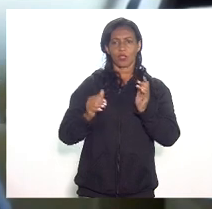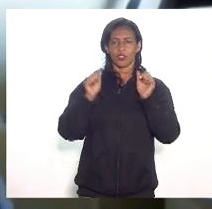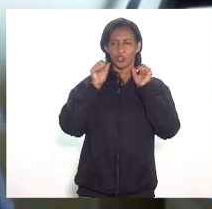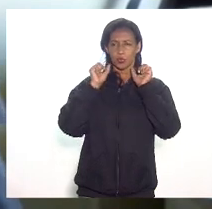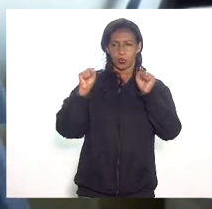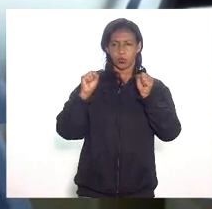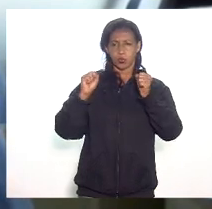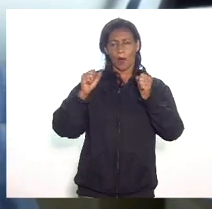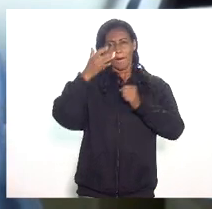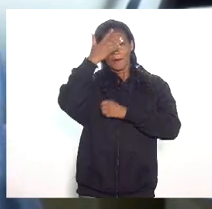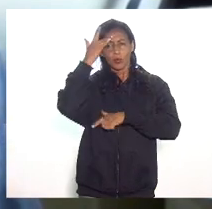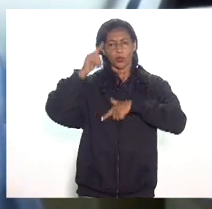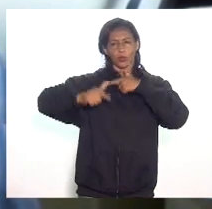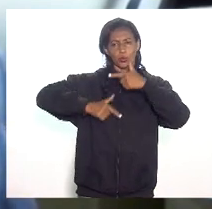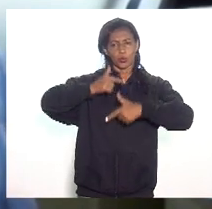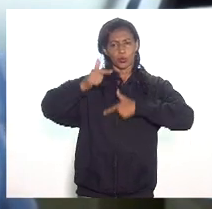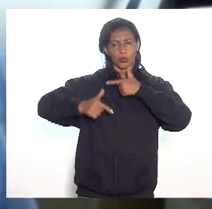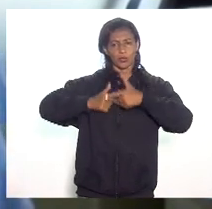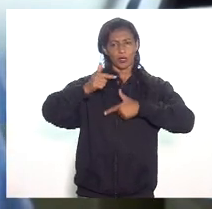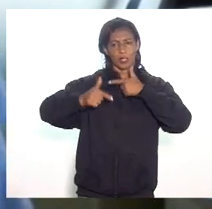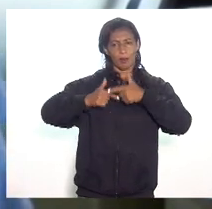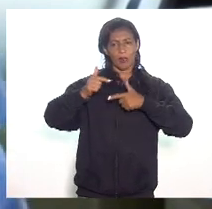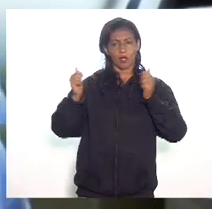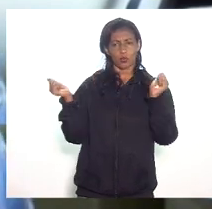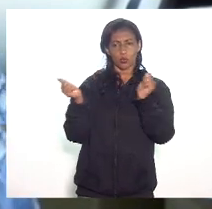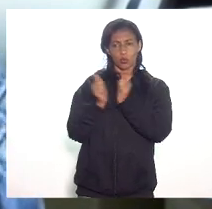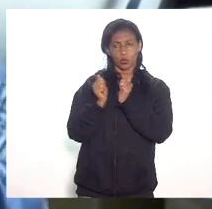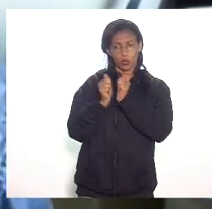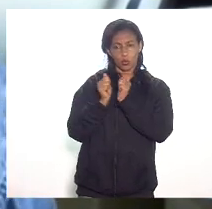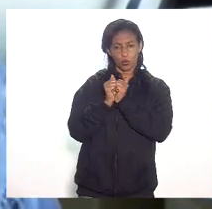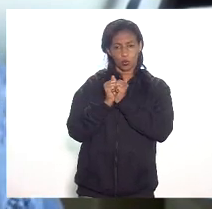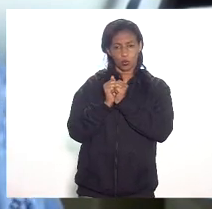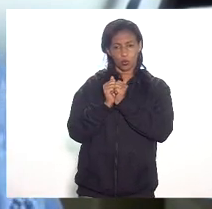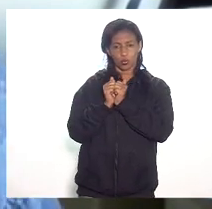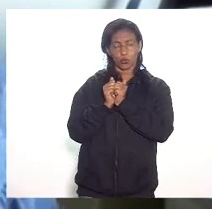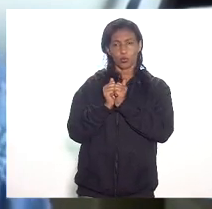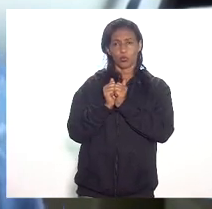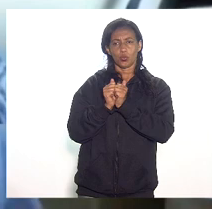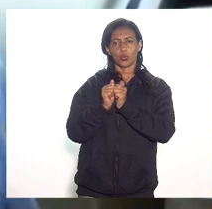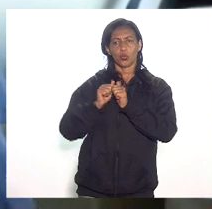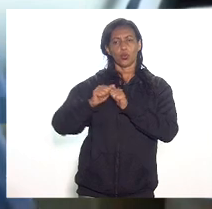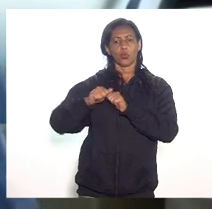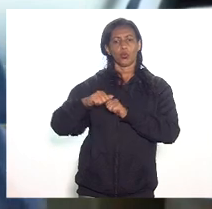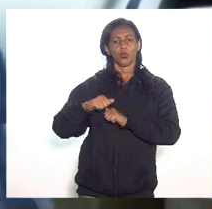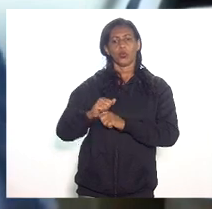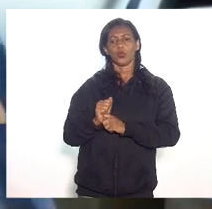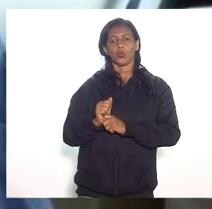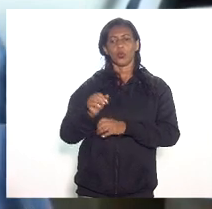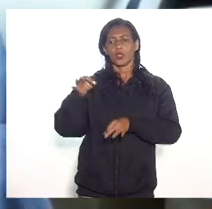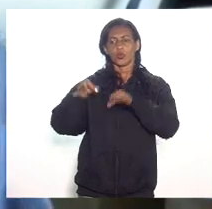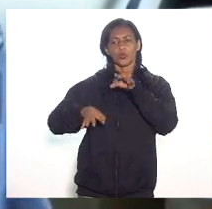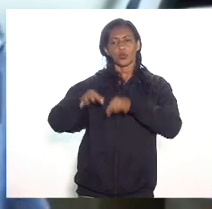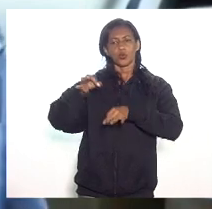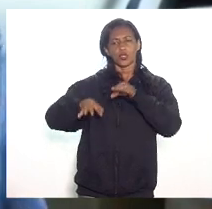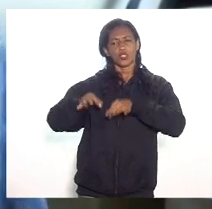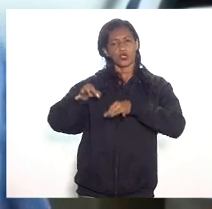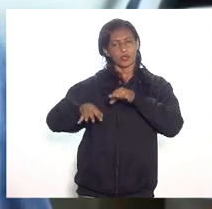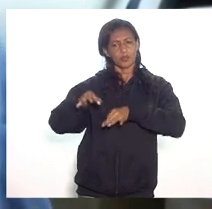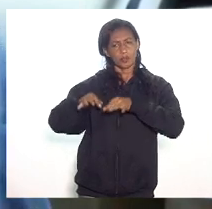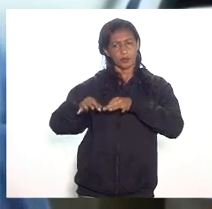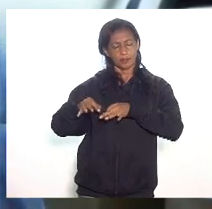no âmbito jurisdicional do Tribunal de Justiça. O que pretende esse projeto